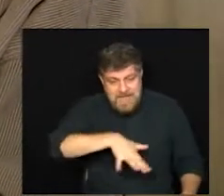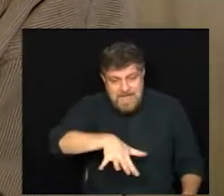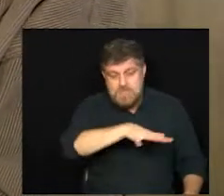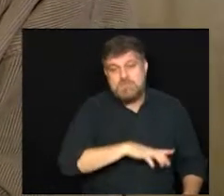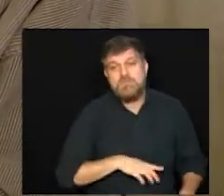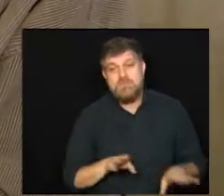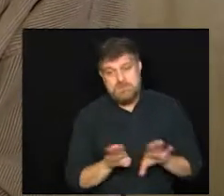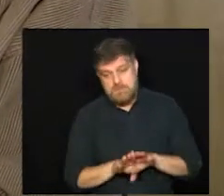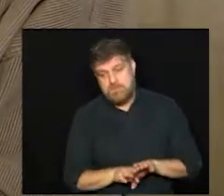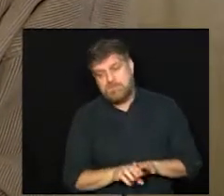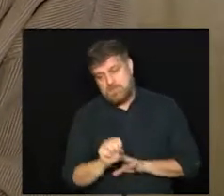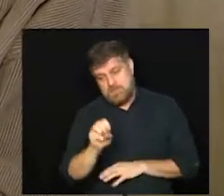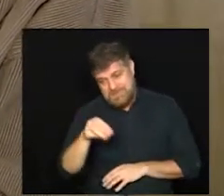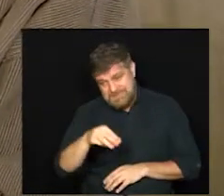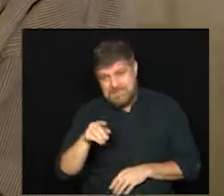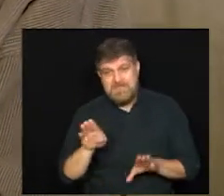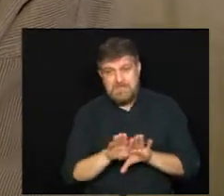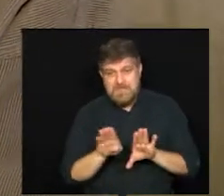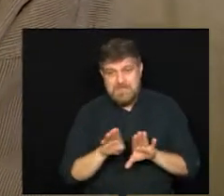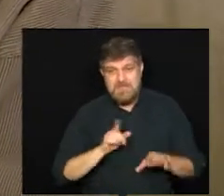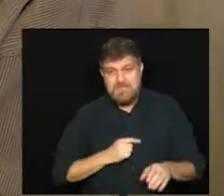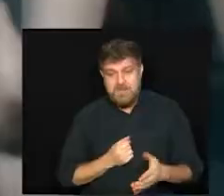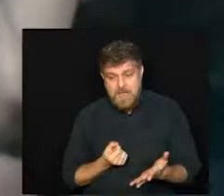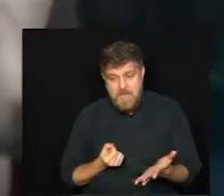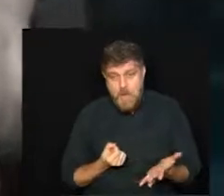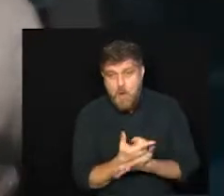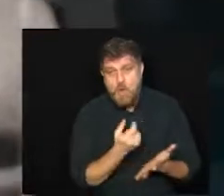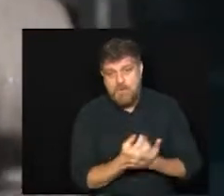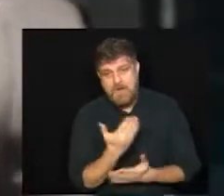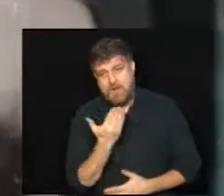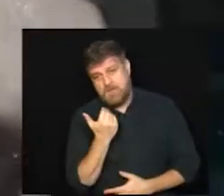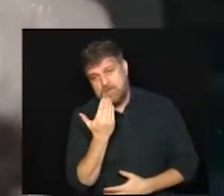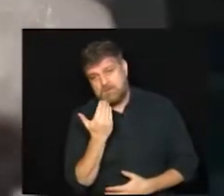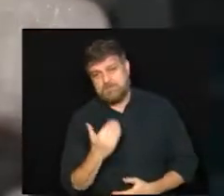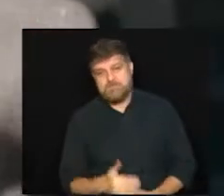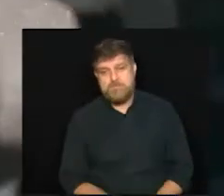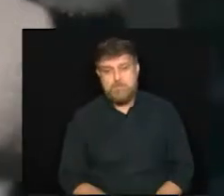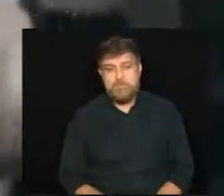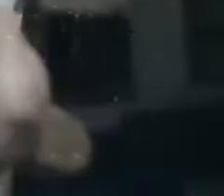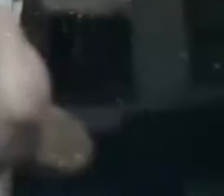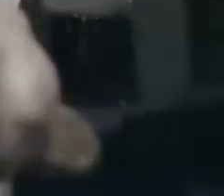receber sim, mas também fazendo compra no território.